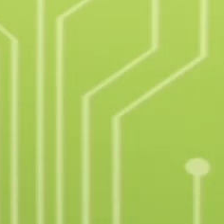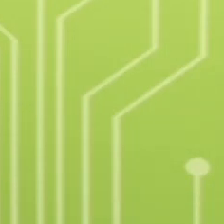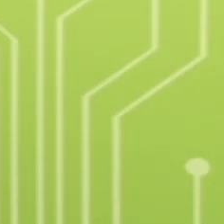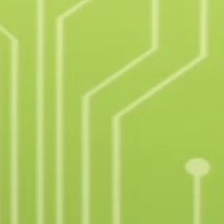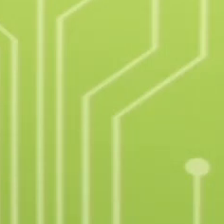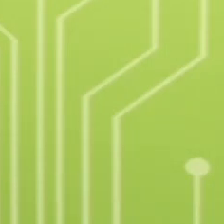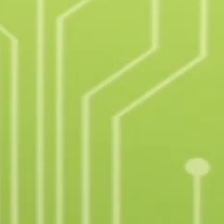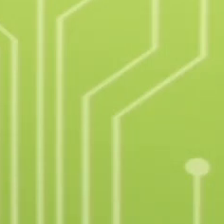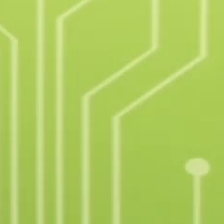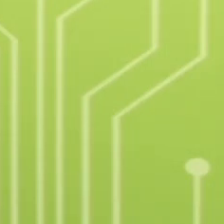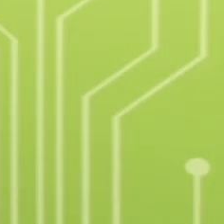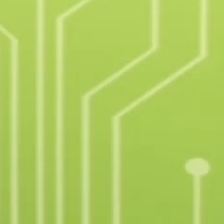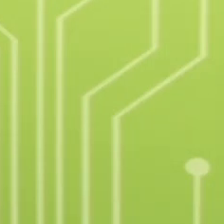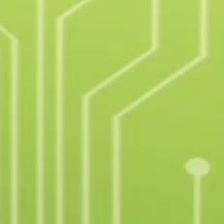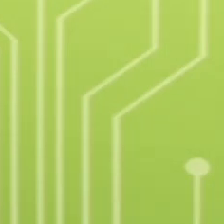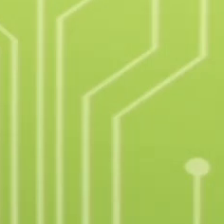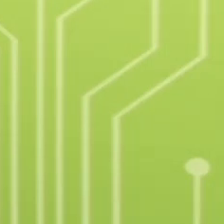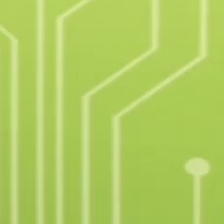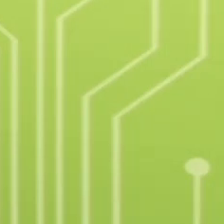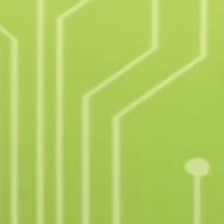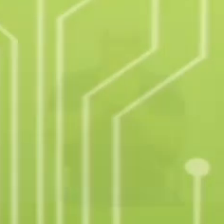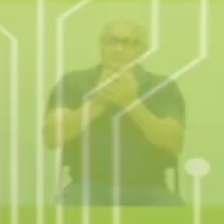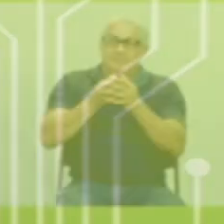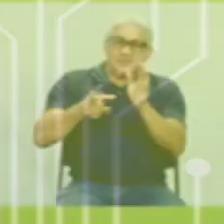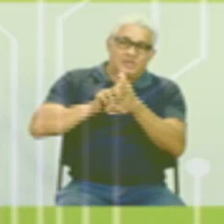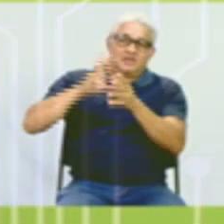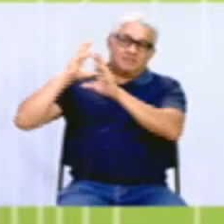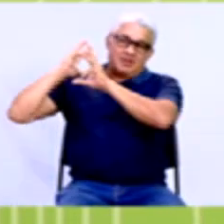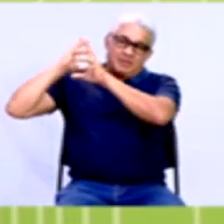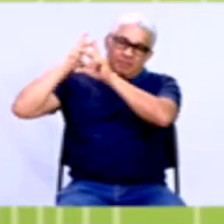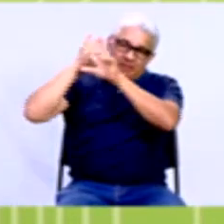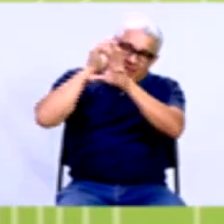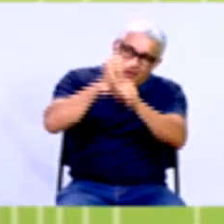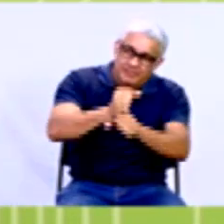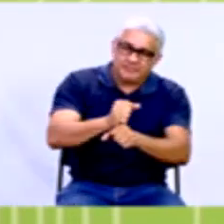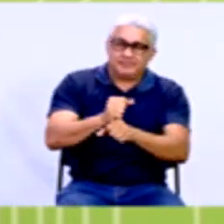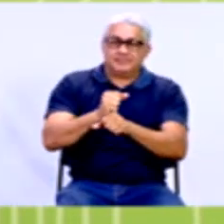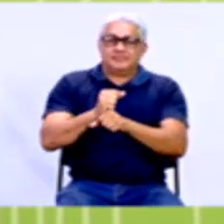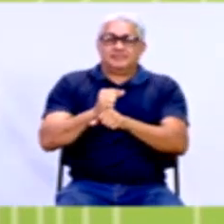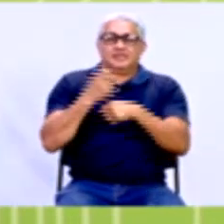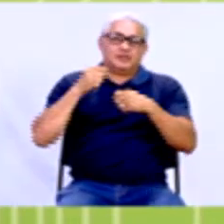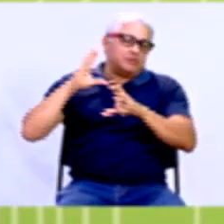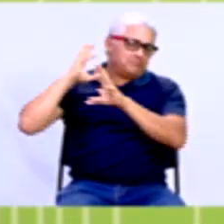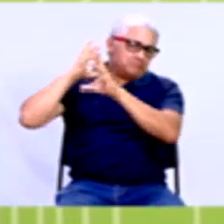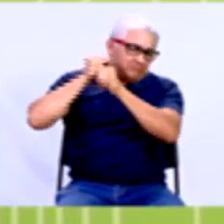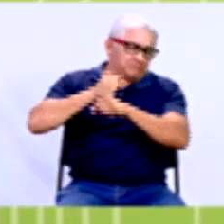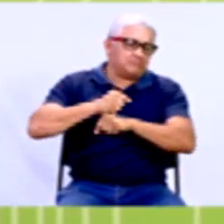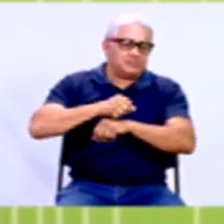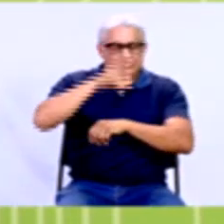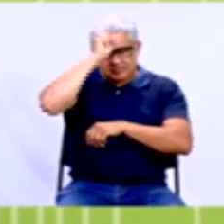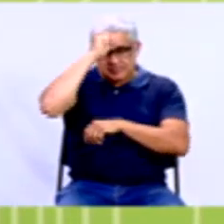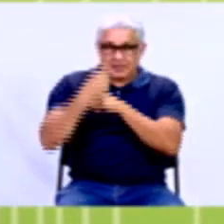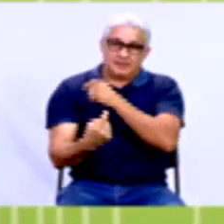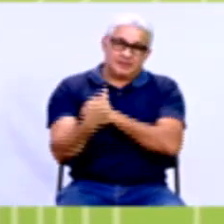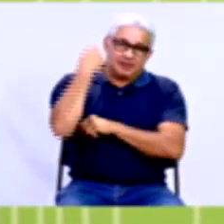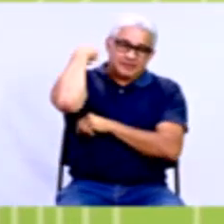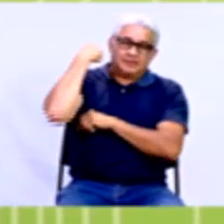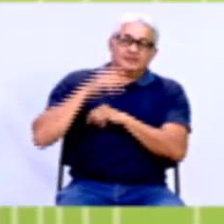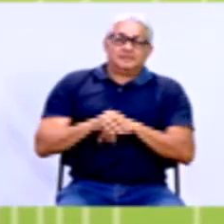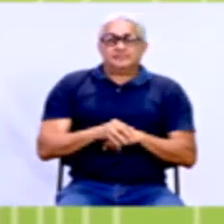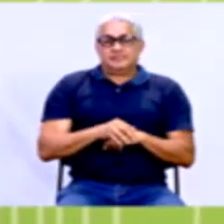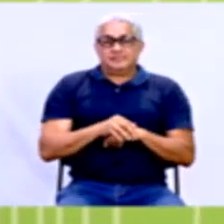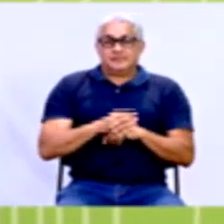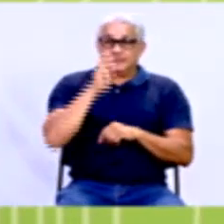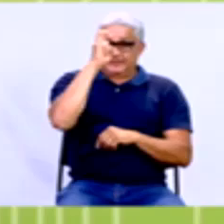né, antes da revisão, né? A próxima aula é só dar uma revisada no que a gente já aprendeu, né? Então chegamos aí à